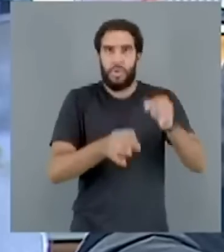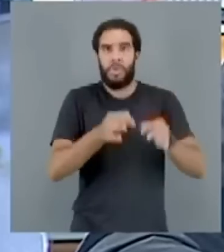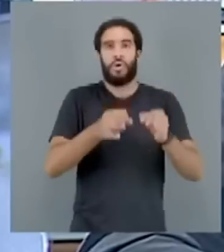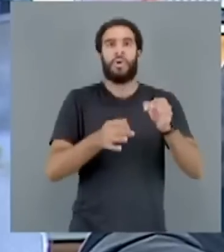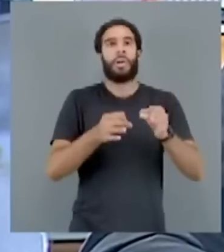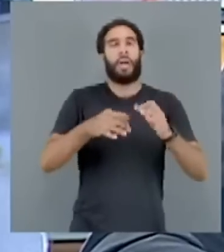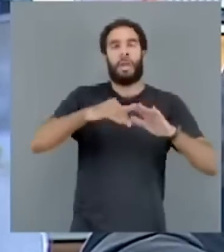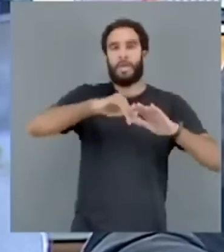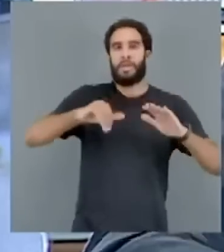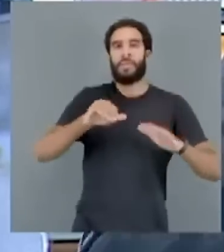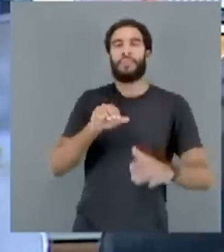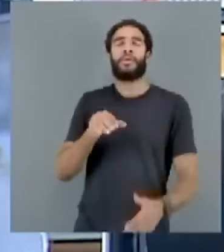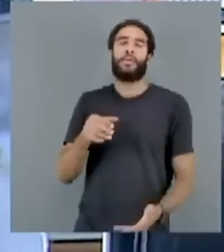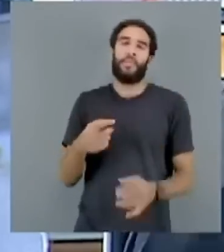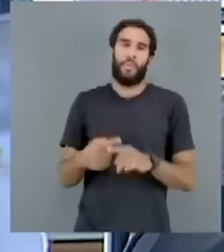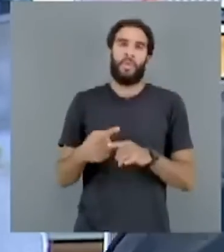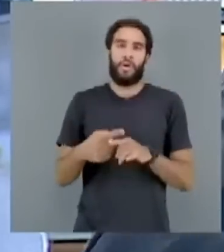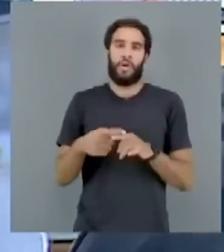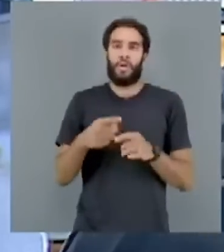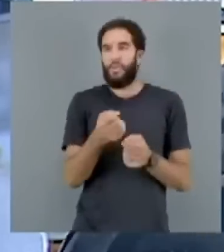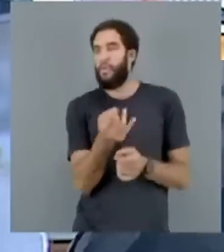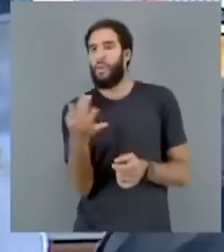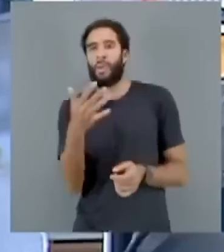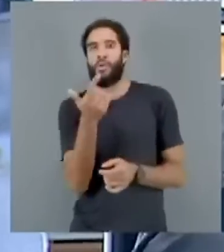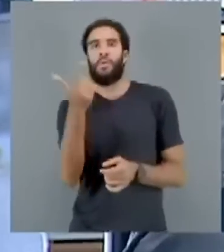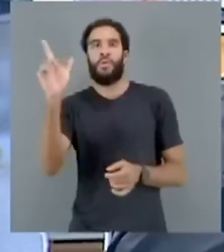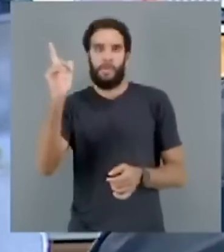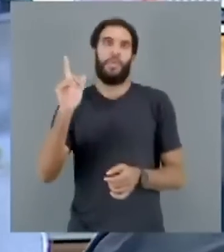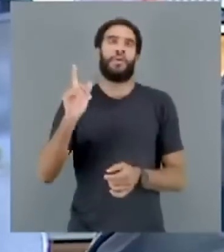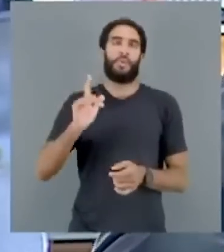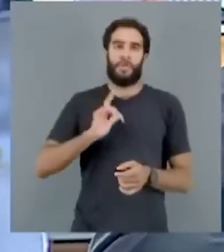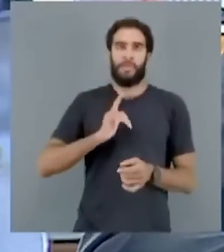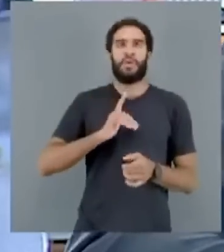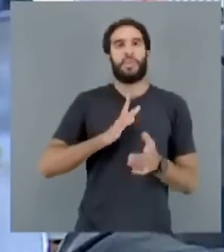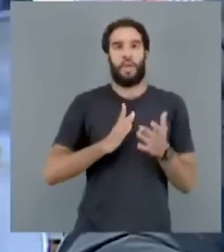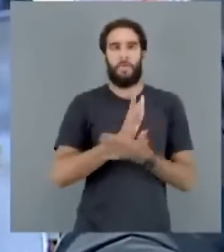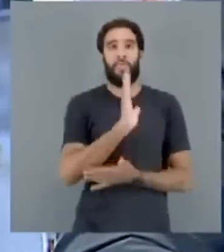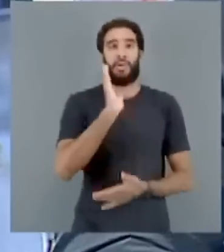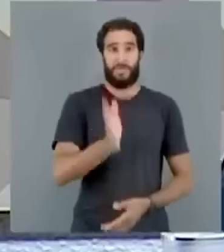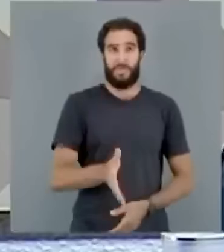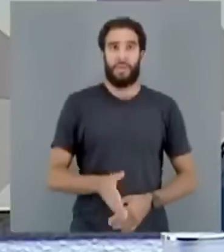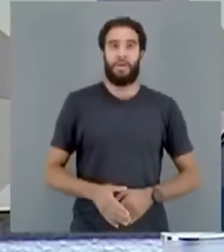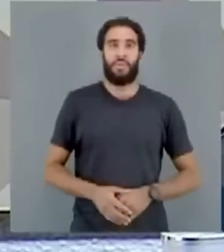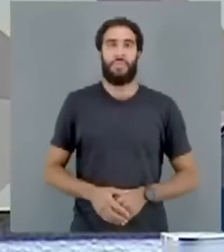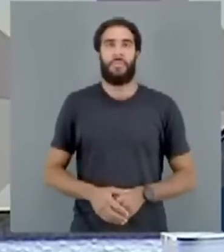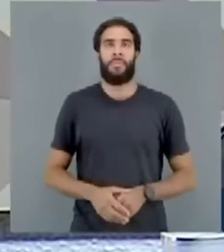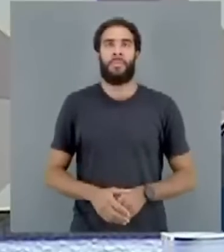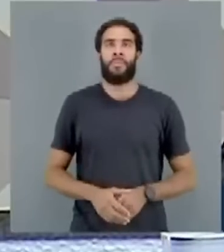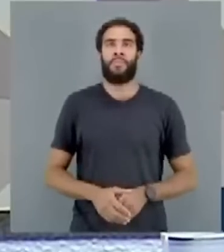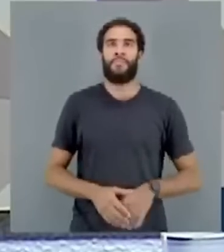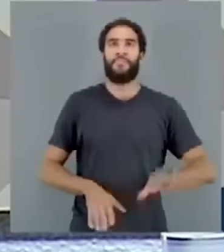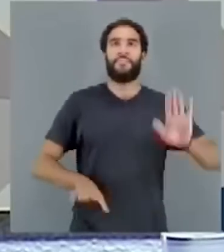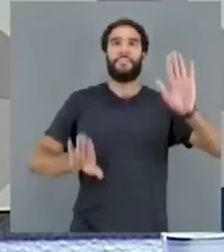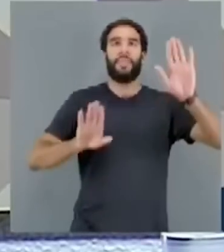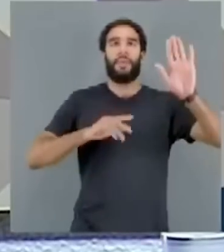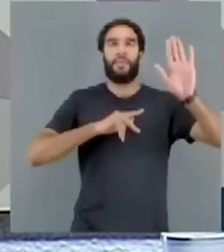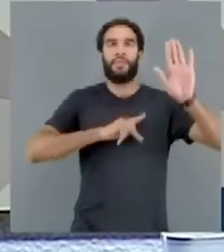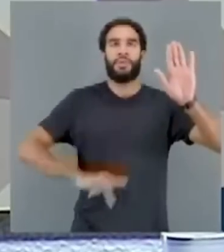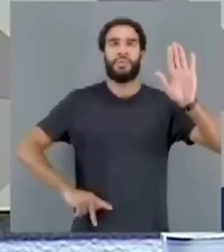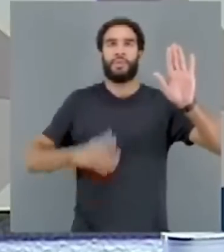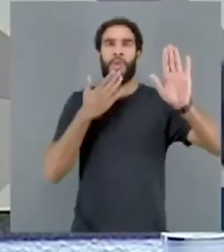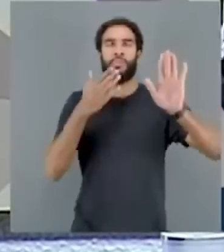vez que é matéria vencida em inúmeras outras ocasiões em comissões parlamentares de inquérito. Presidente, apenas obrigado, deputado. Questão de ordem.